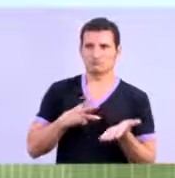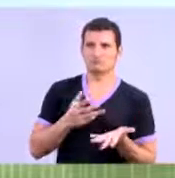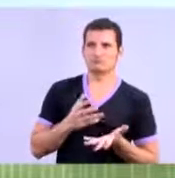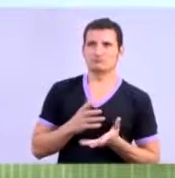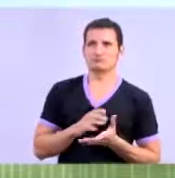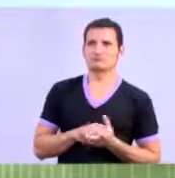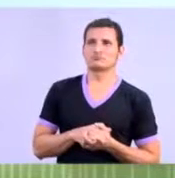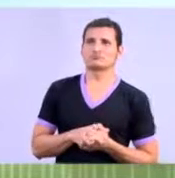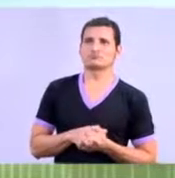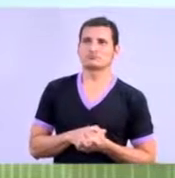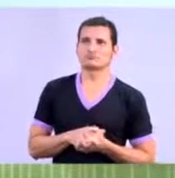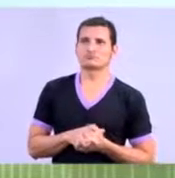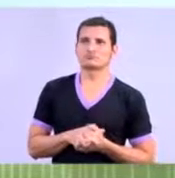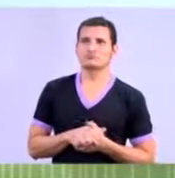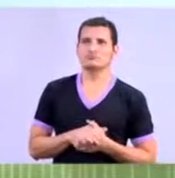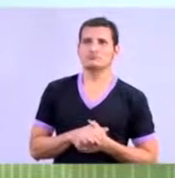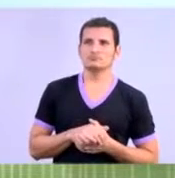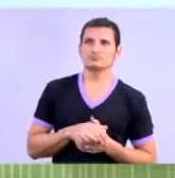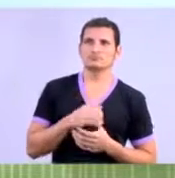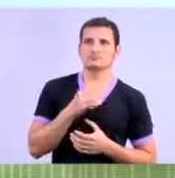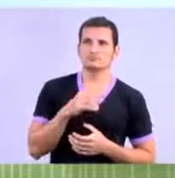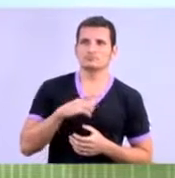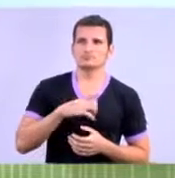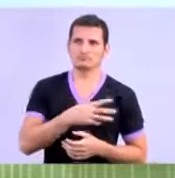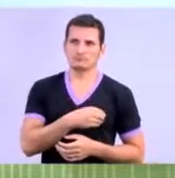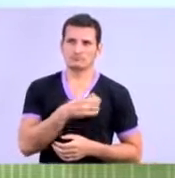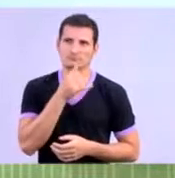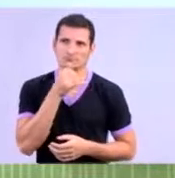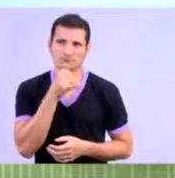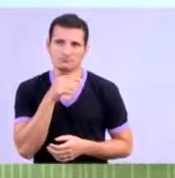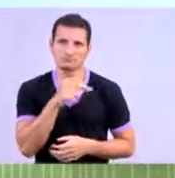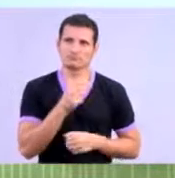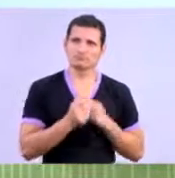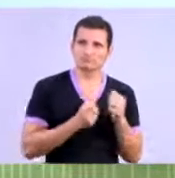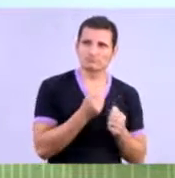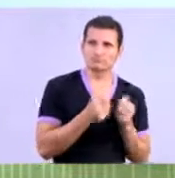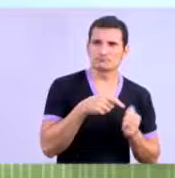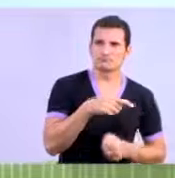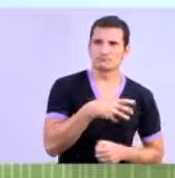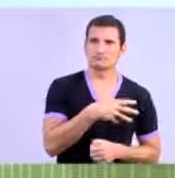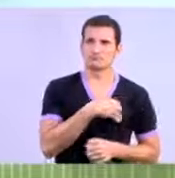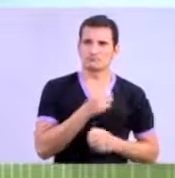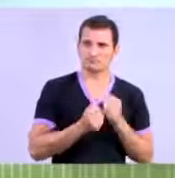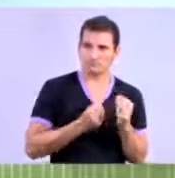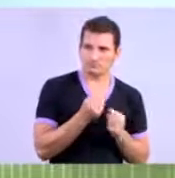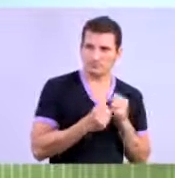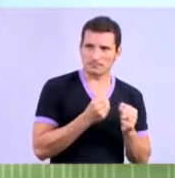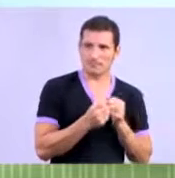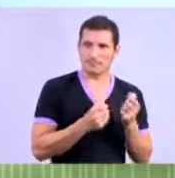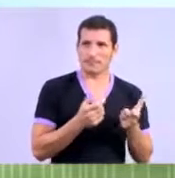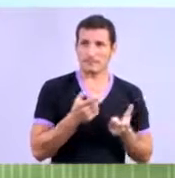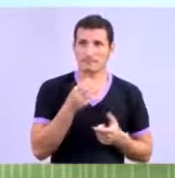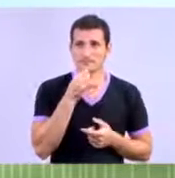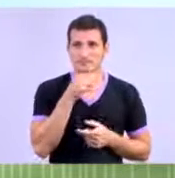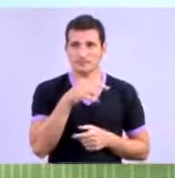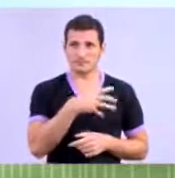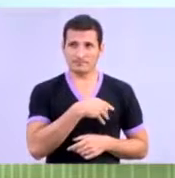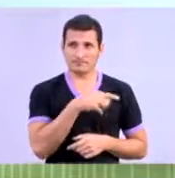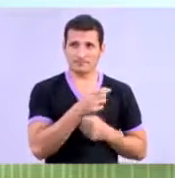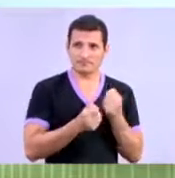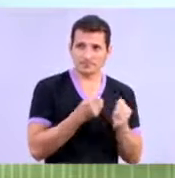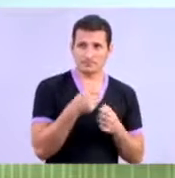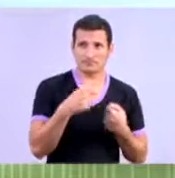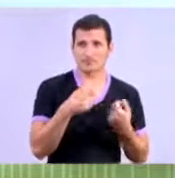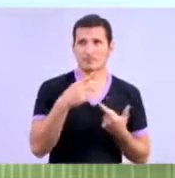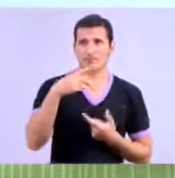Eu vou para minha filha, né? Filha, corra, que o papai vai te pegar. Aí, para minha filha correr, eu teria que passar alguns